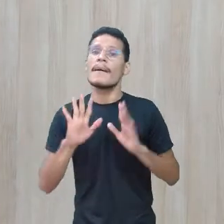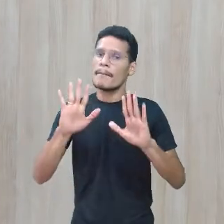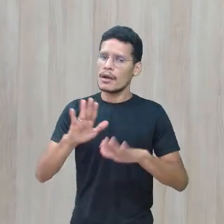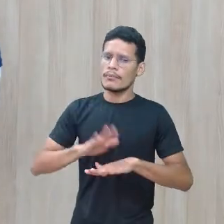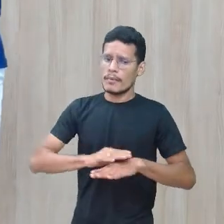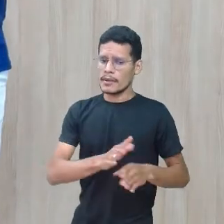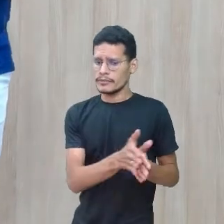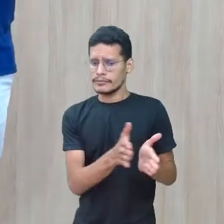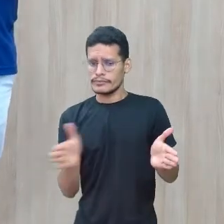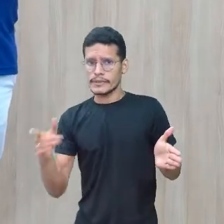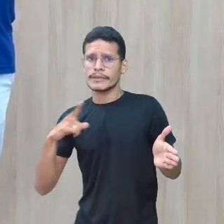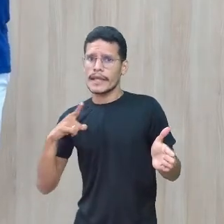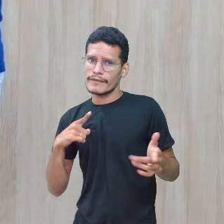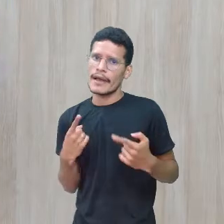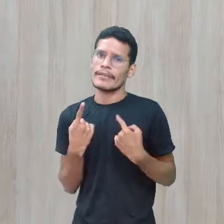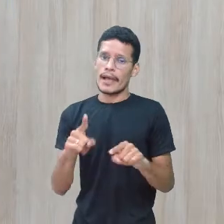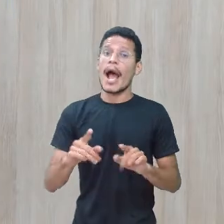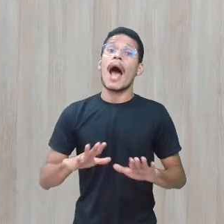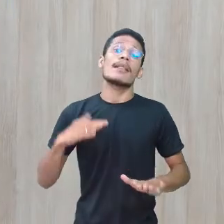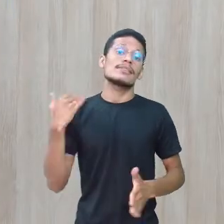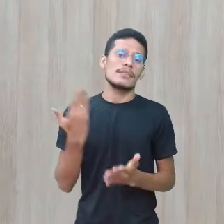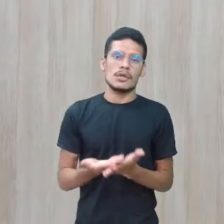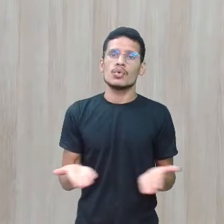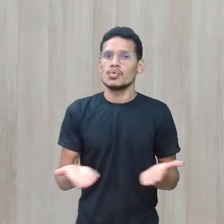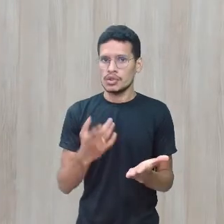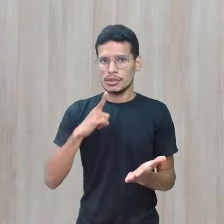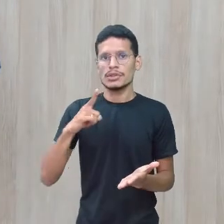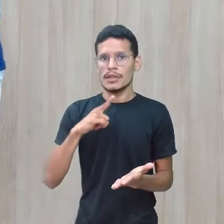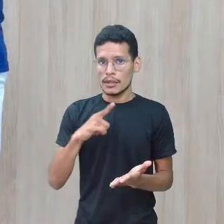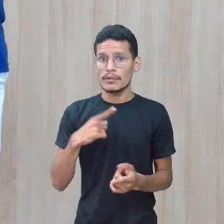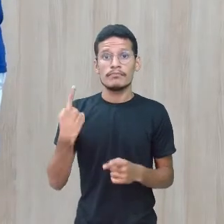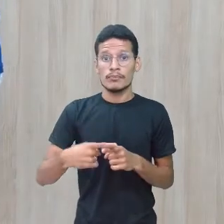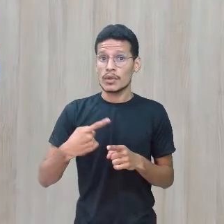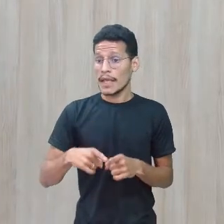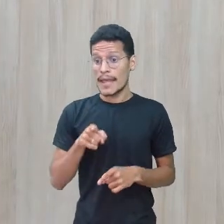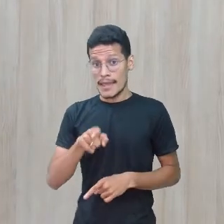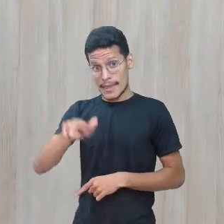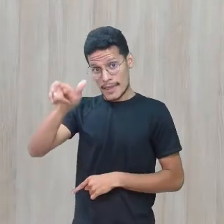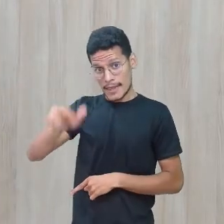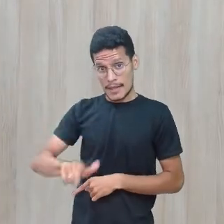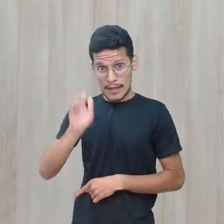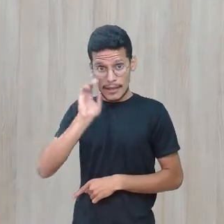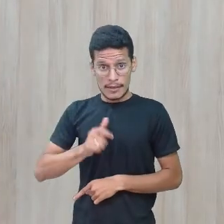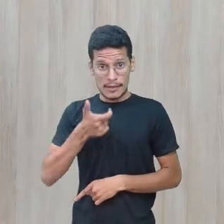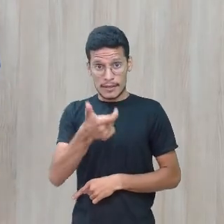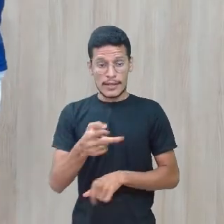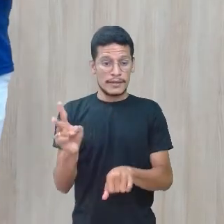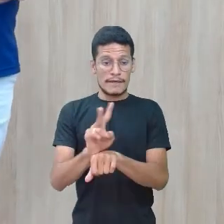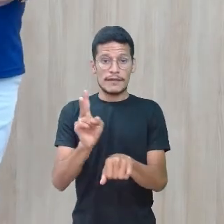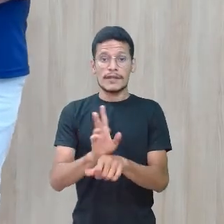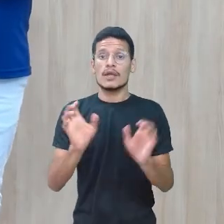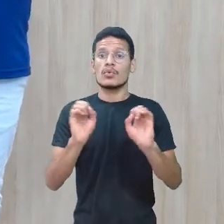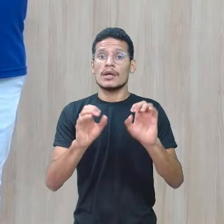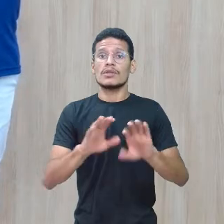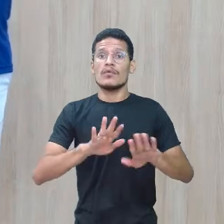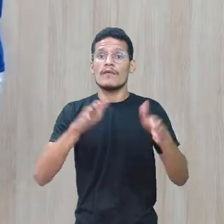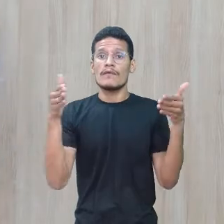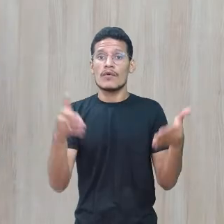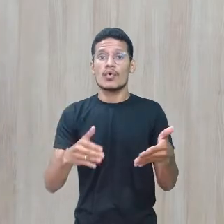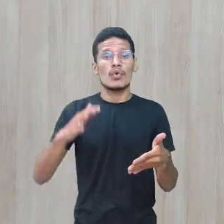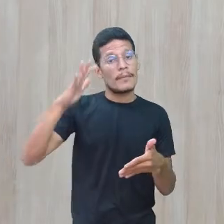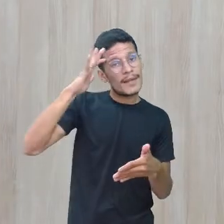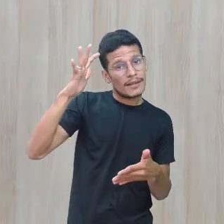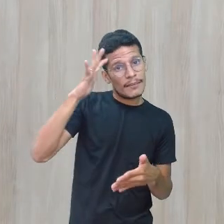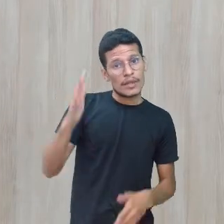naquele período e ainda hoje ele vem sofrendo muitos ataques. Né? Por quê? Porque ele defendia uma educação voltada para o